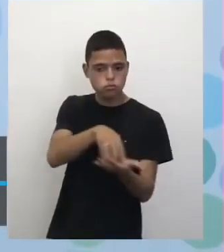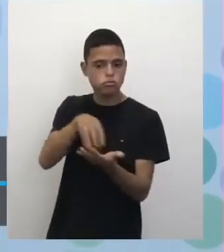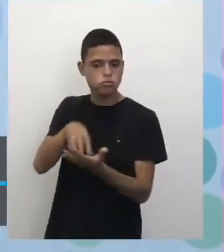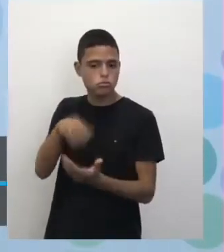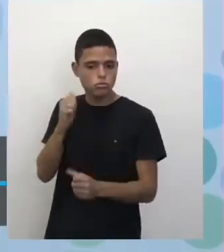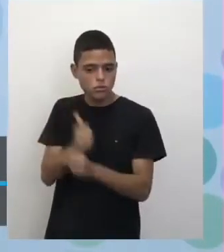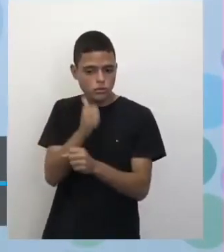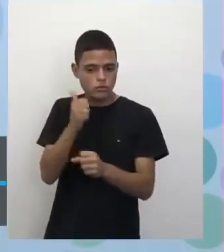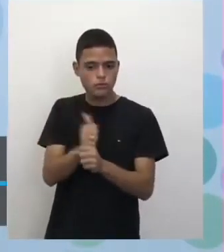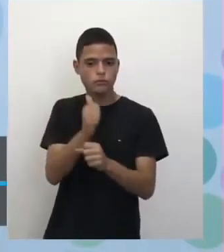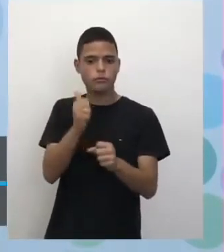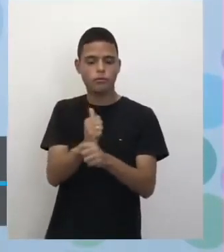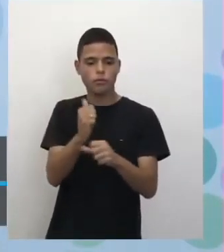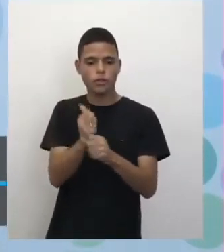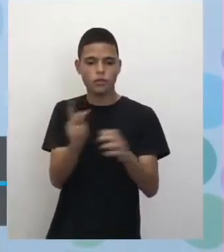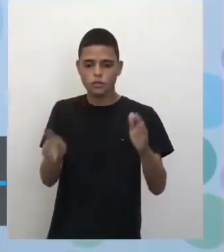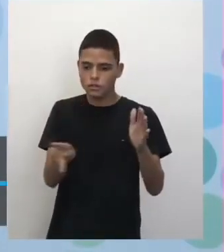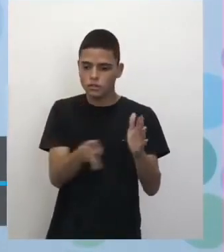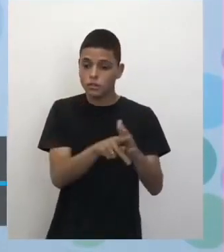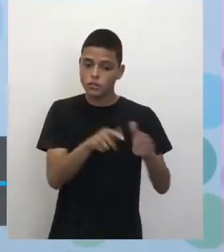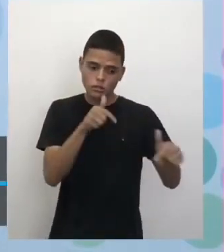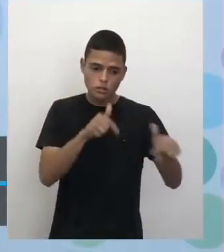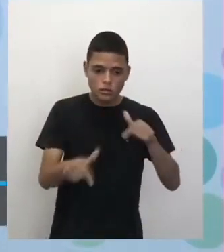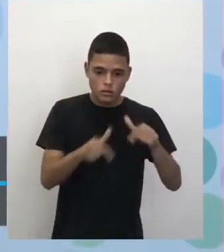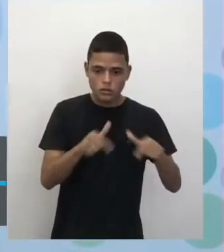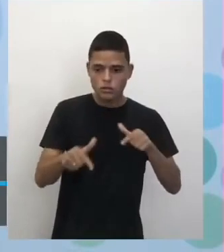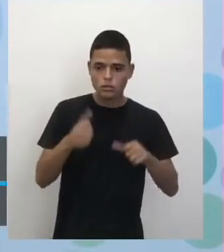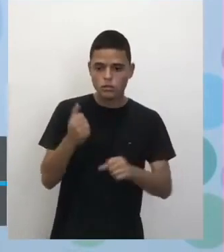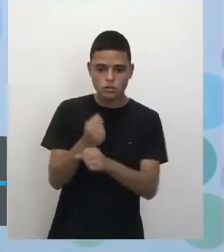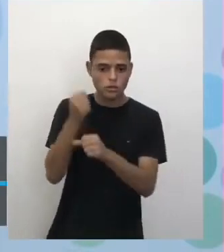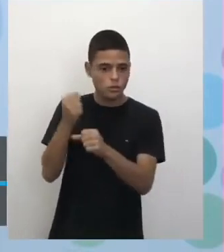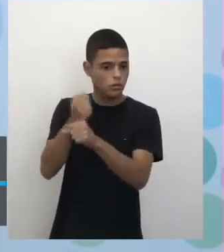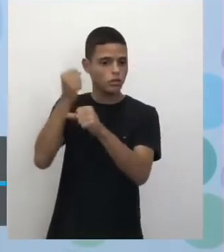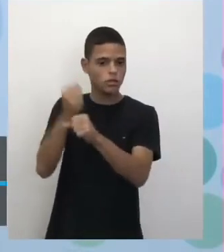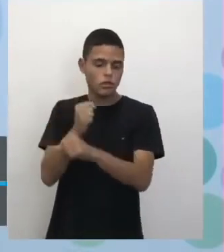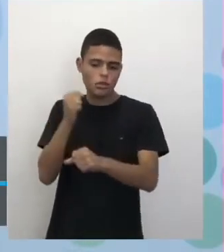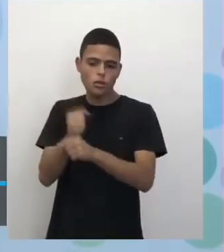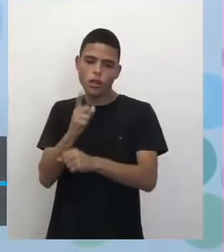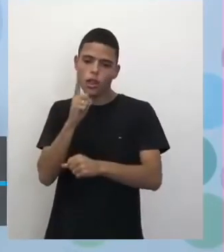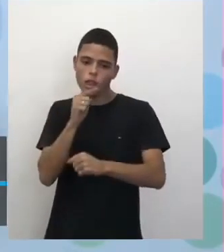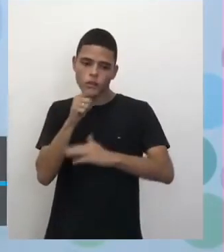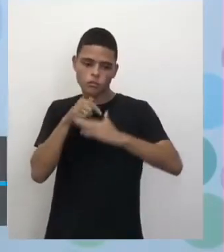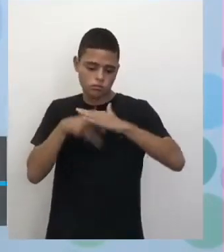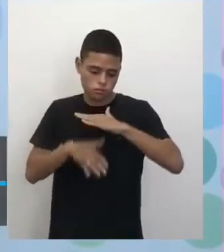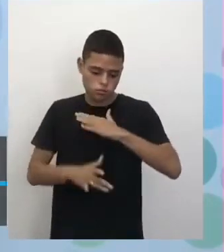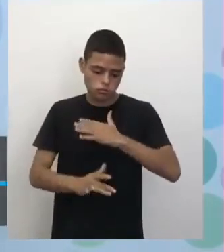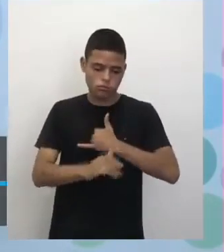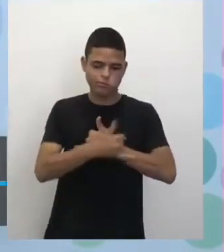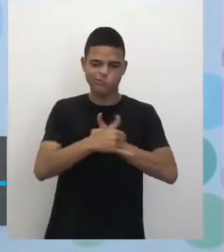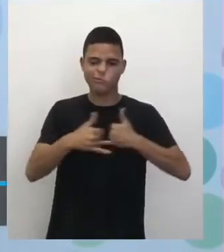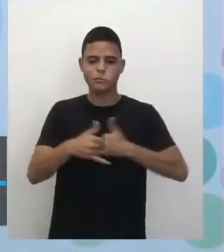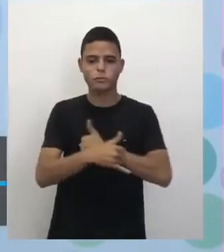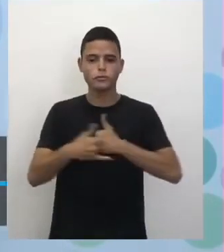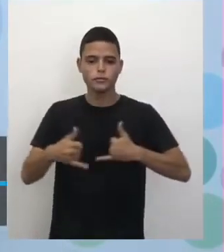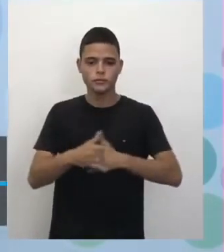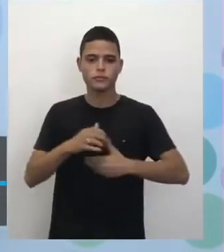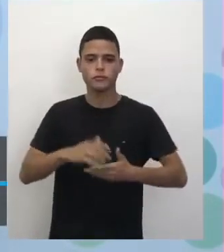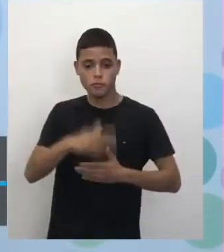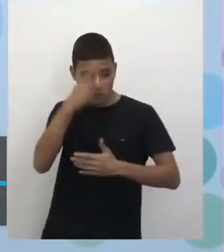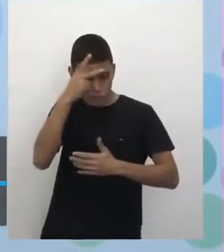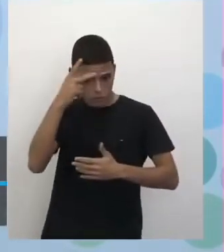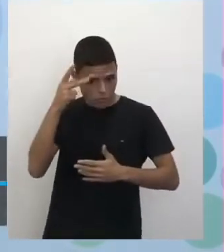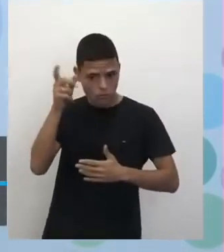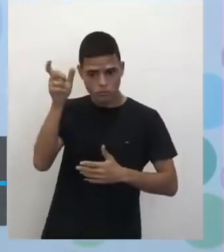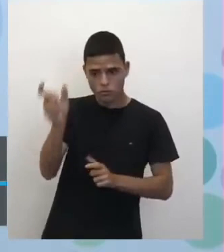construídas para os trabalhadores que construíram lá a usina, né? Porque, lógico, teve lá, né, as pessoas tiveram que